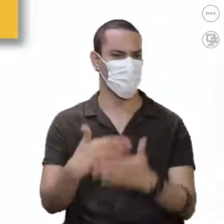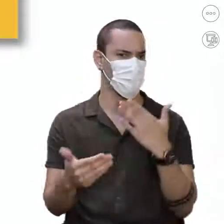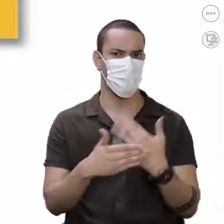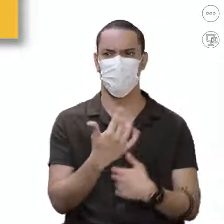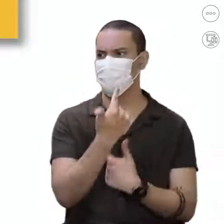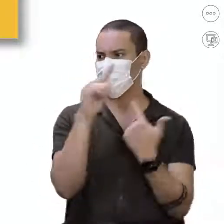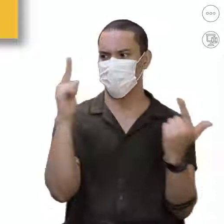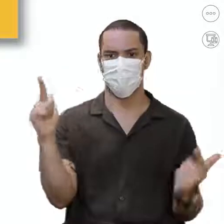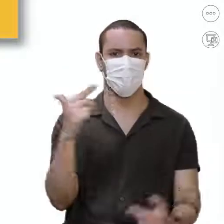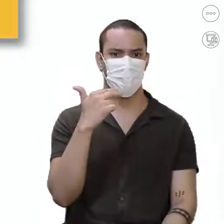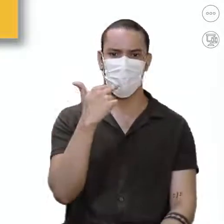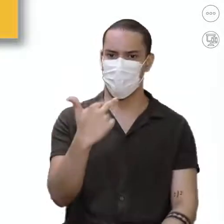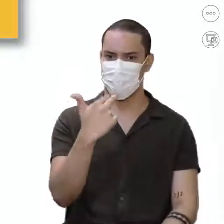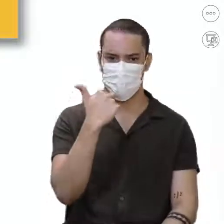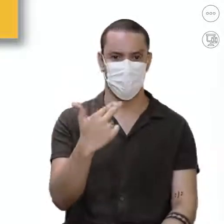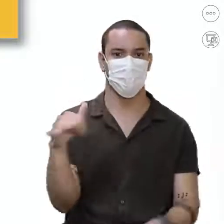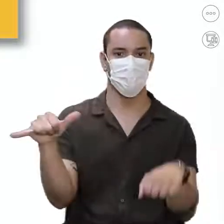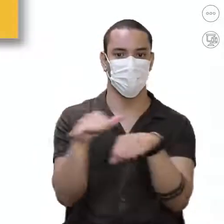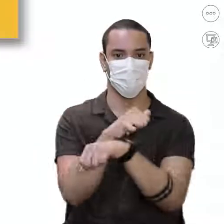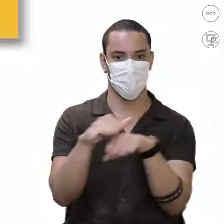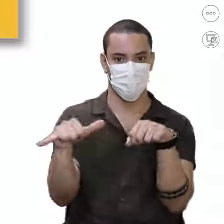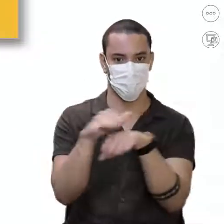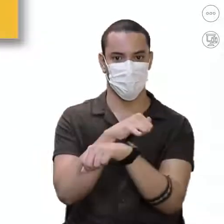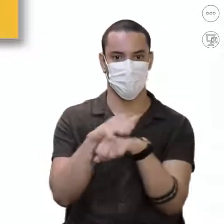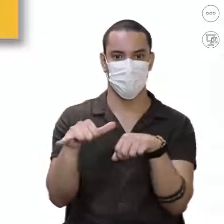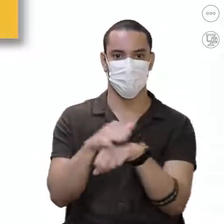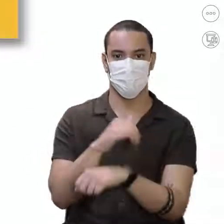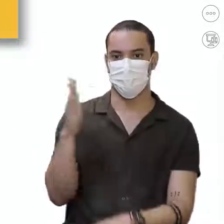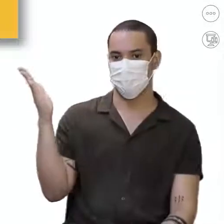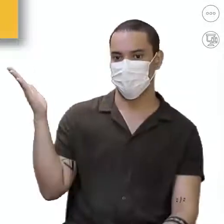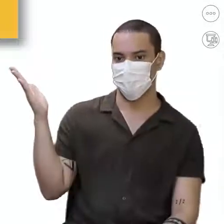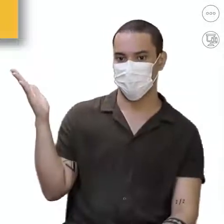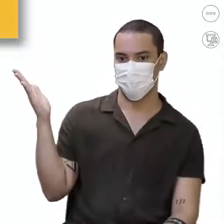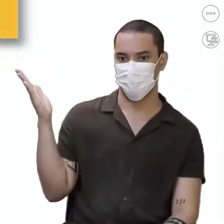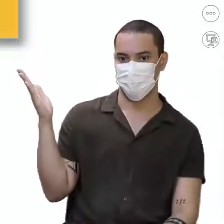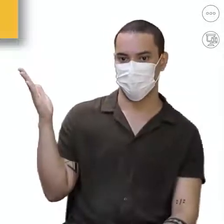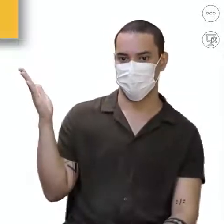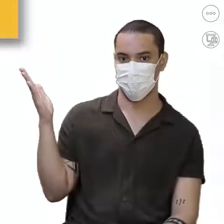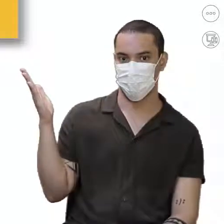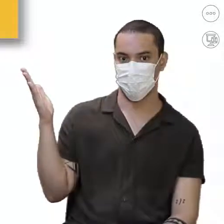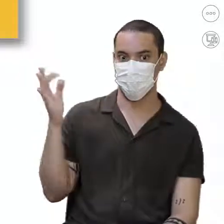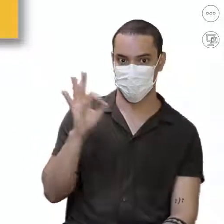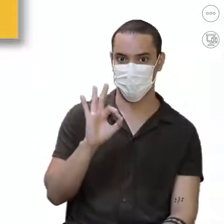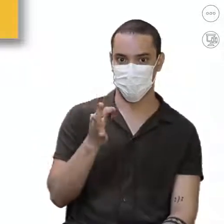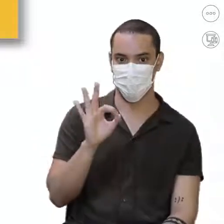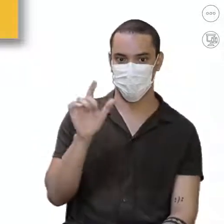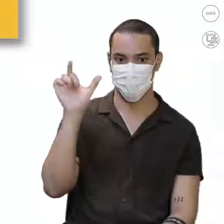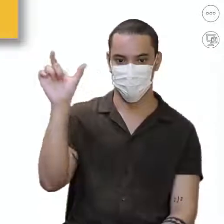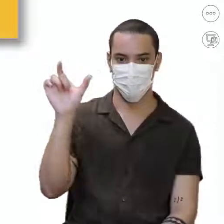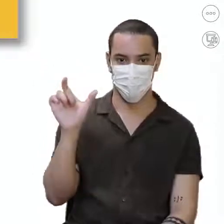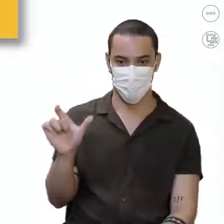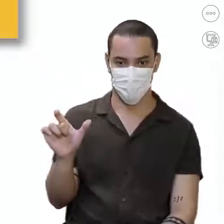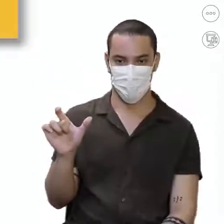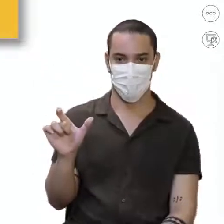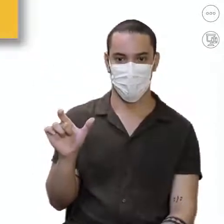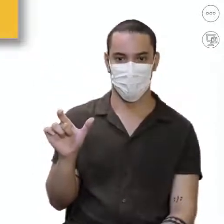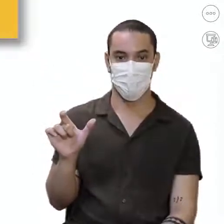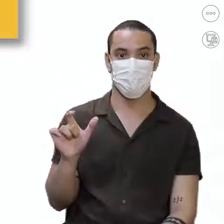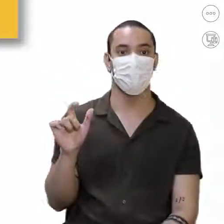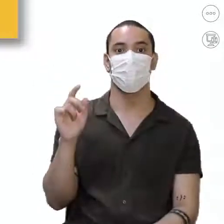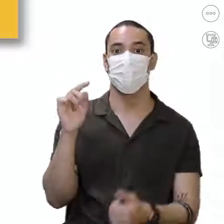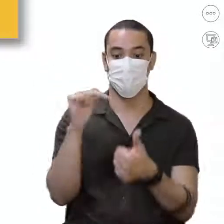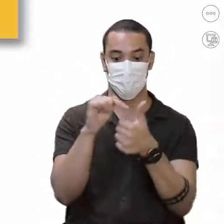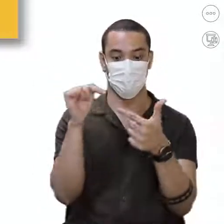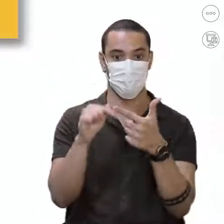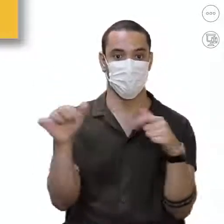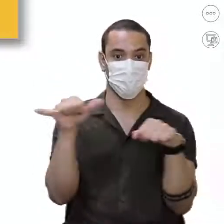língua, que é a estratégia de leitura skimming e scanning. Então vamos lá, skimming e scanning são as